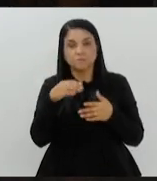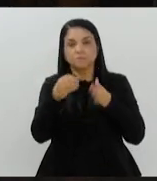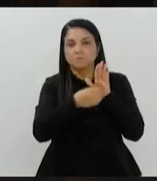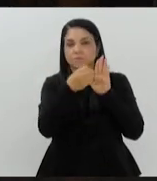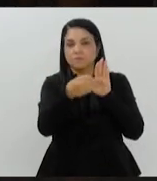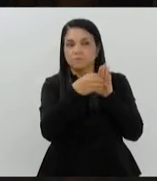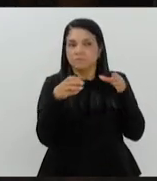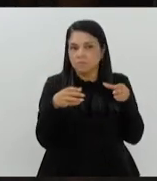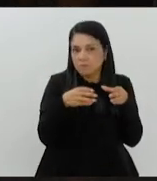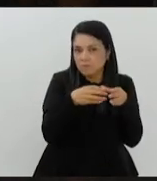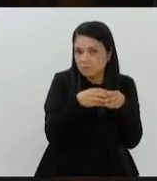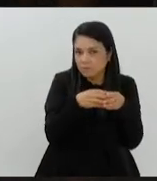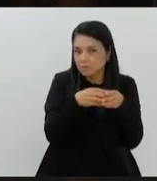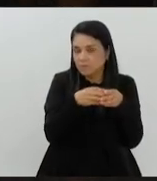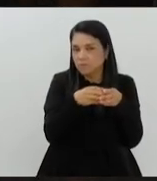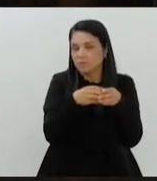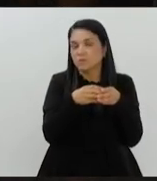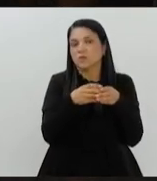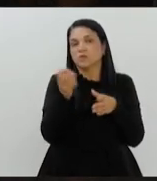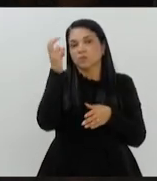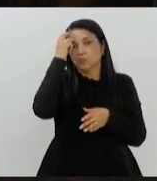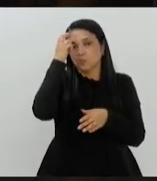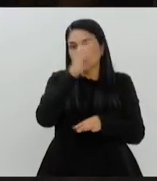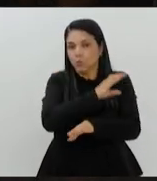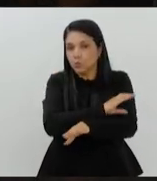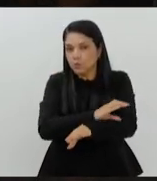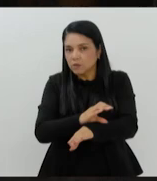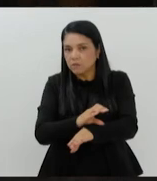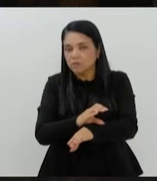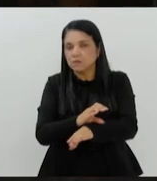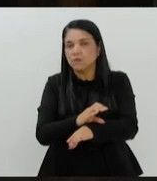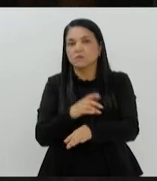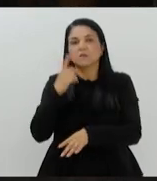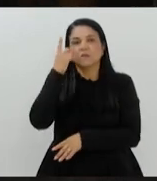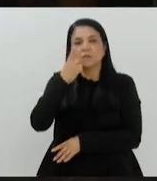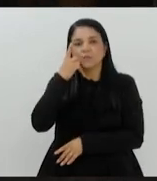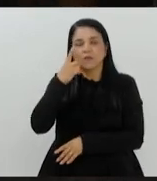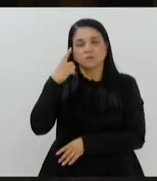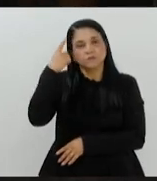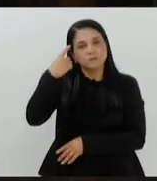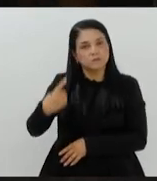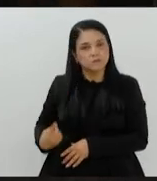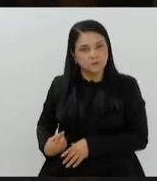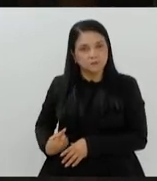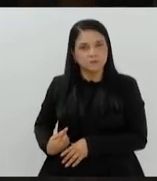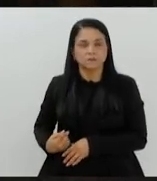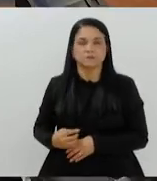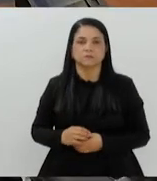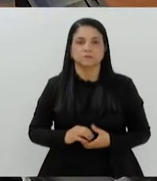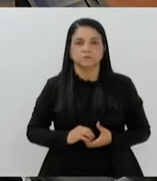pela Comissão de Cultura, deputada Dani Balbi.